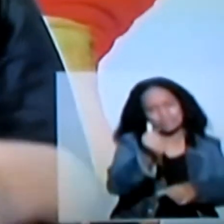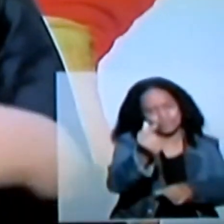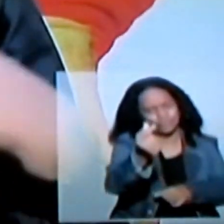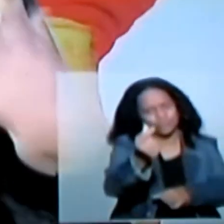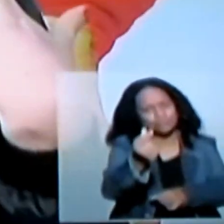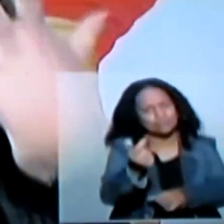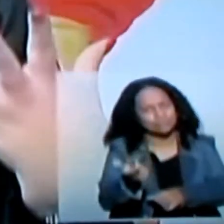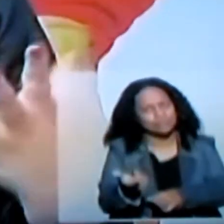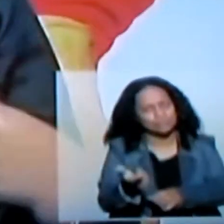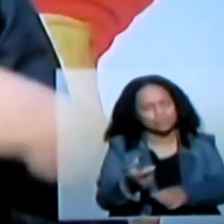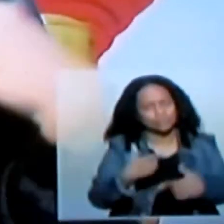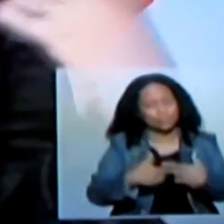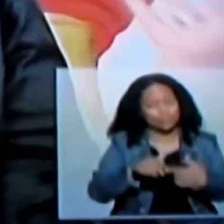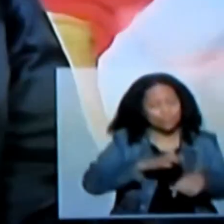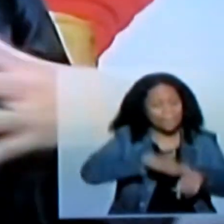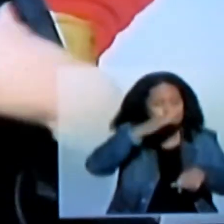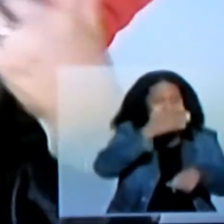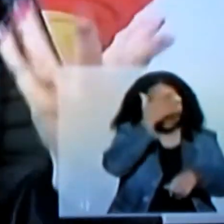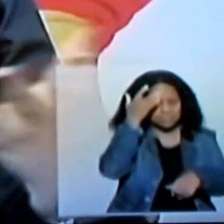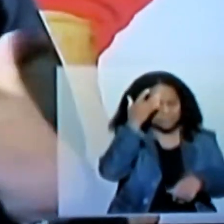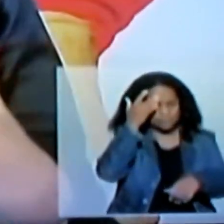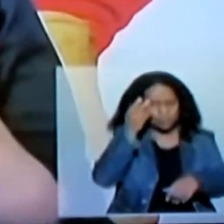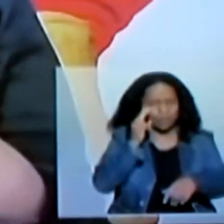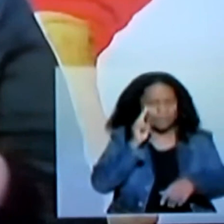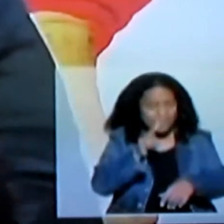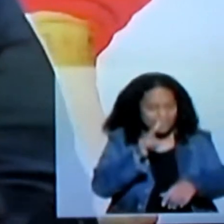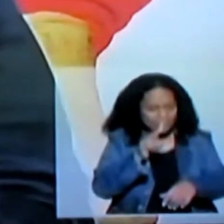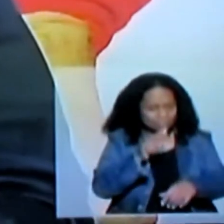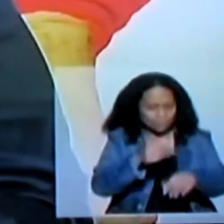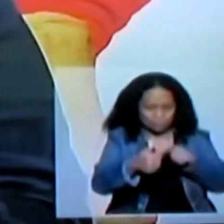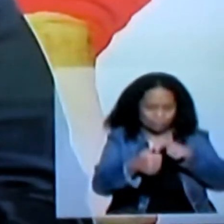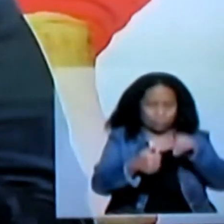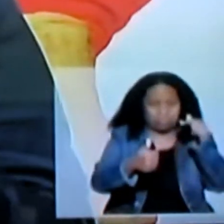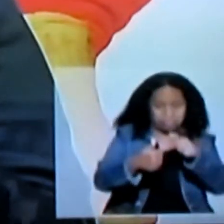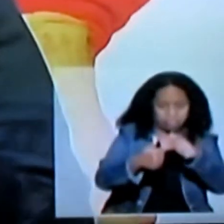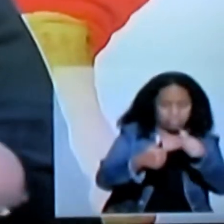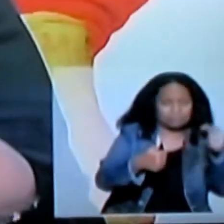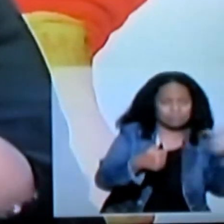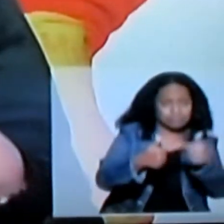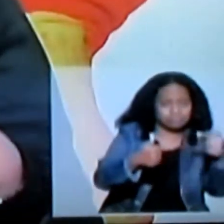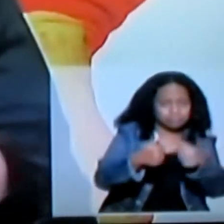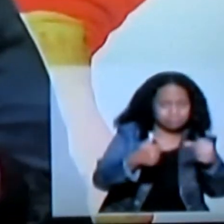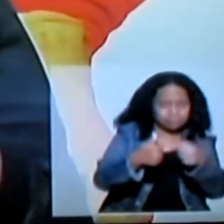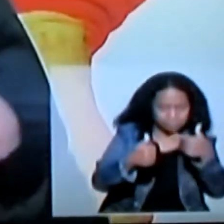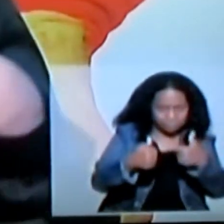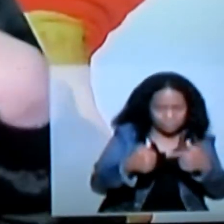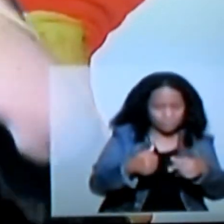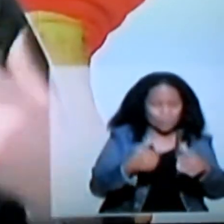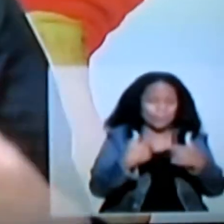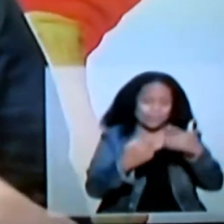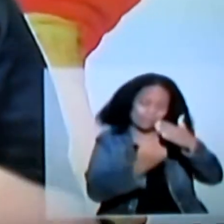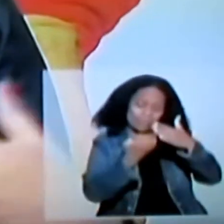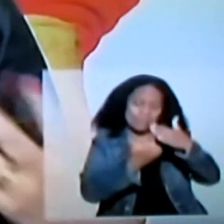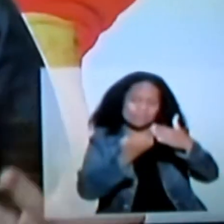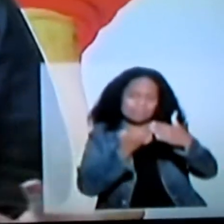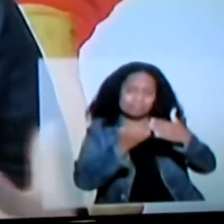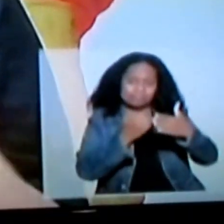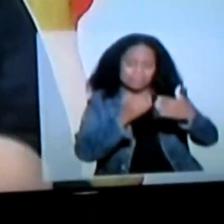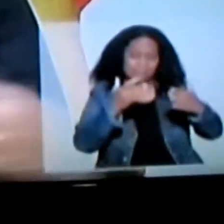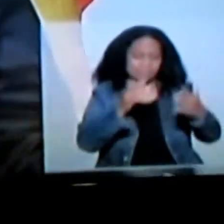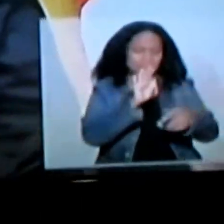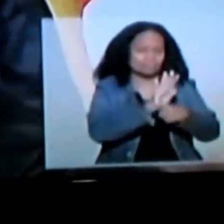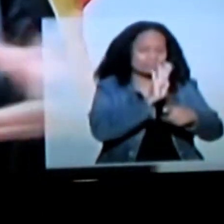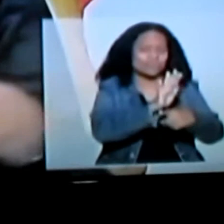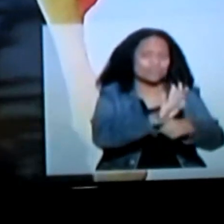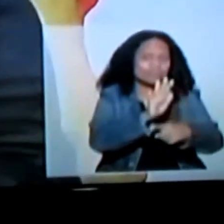todos, claro, mas ele tem a certeza de que com quanto mais seguidores ele tiver, ele tem uma monetização, ou tem anúncio, ou tem empresas